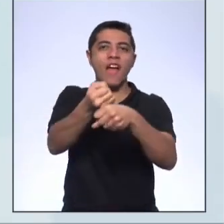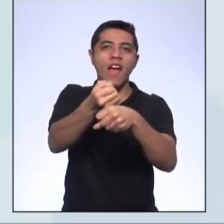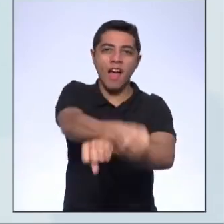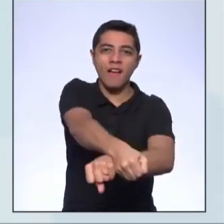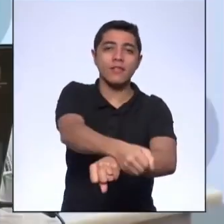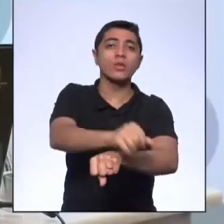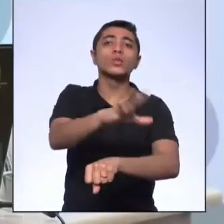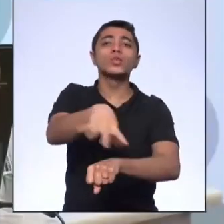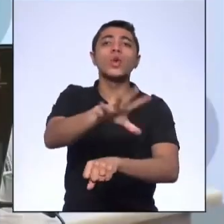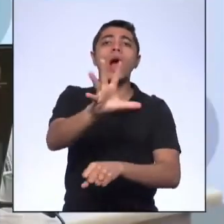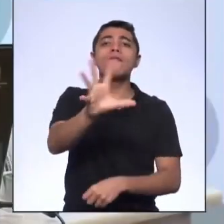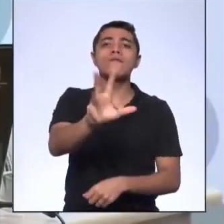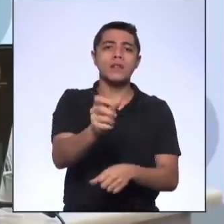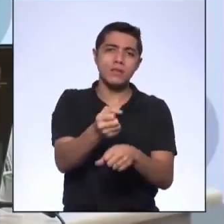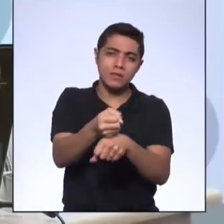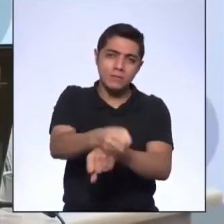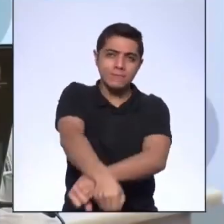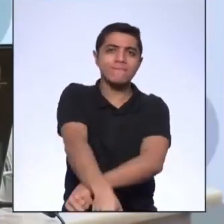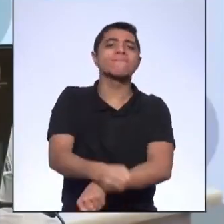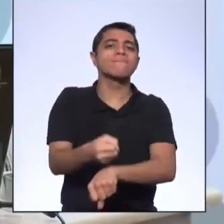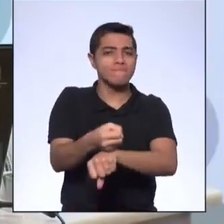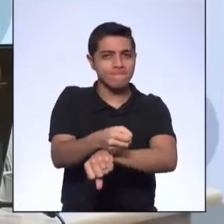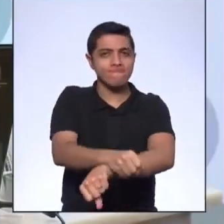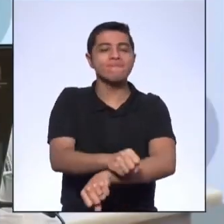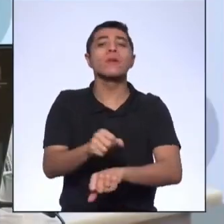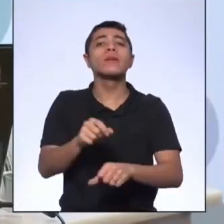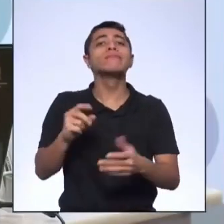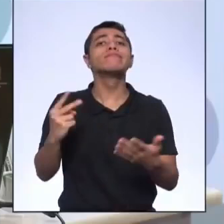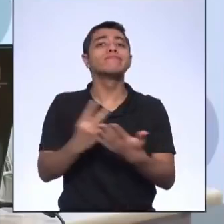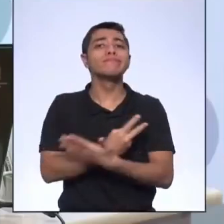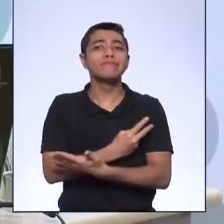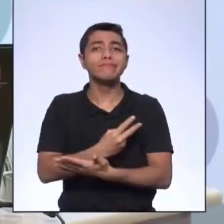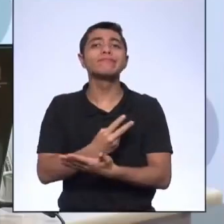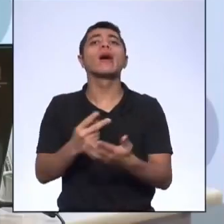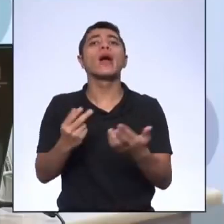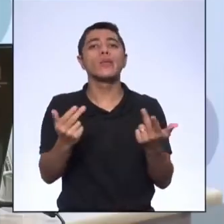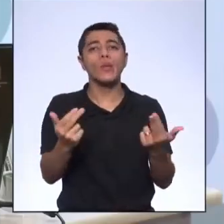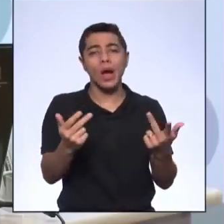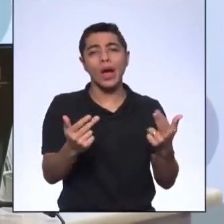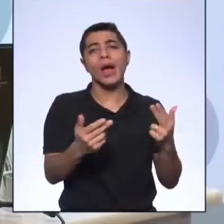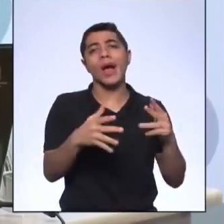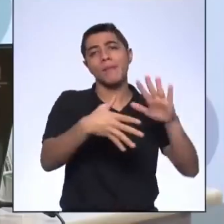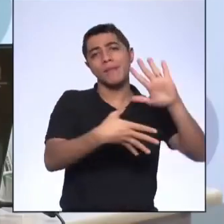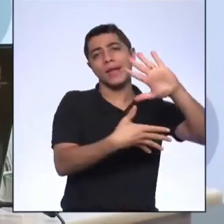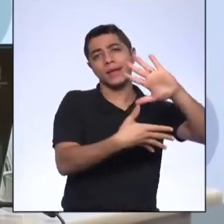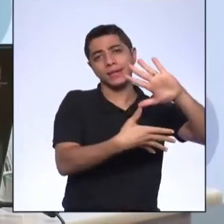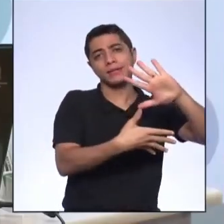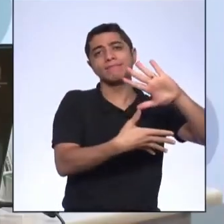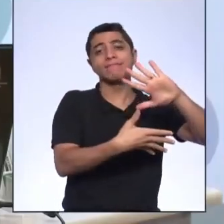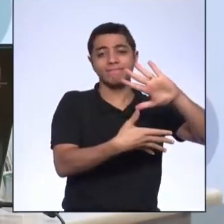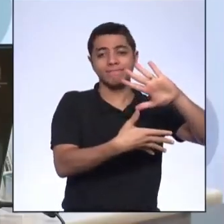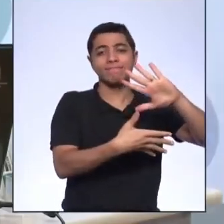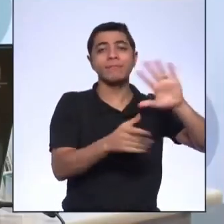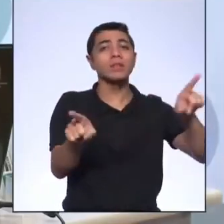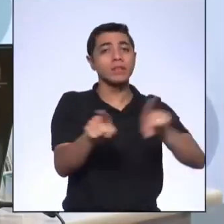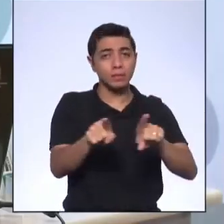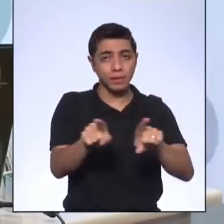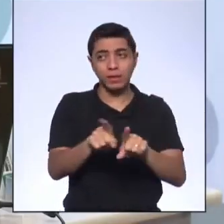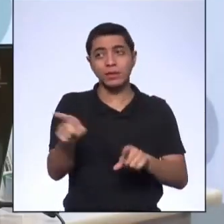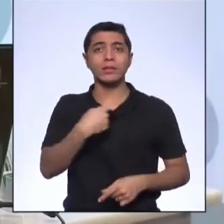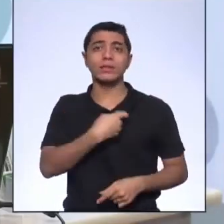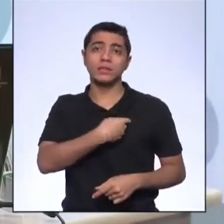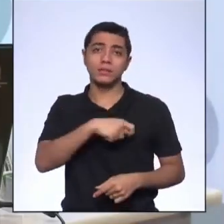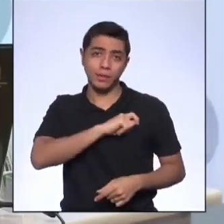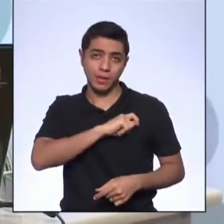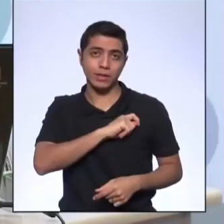Depois, esse modelo de colonização veio, obviamente, para a América, inclusive os espanhóis tendo a sorte,